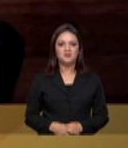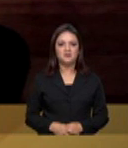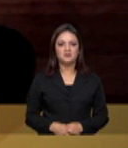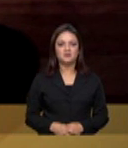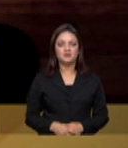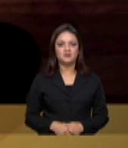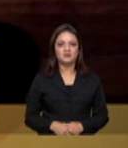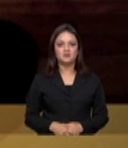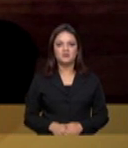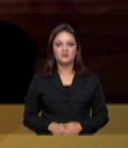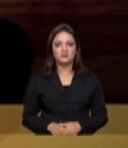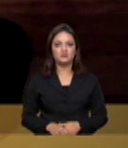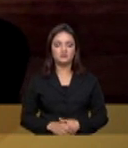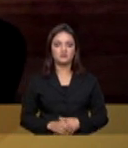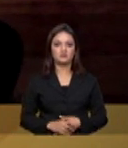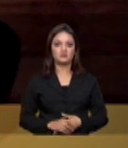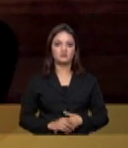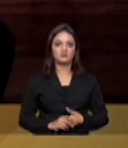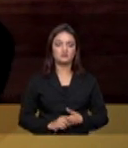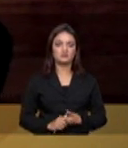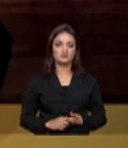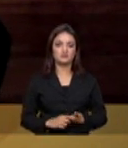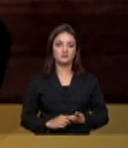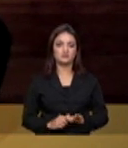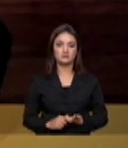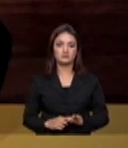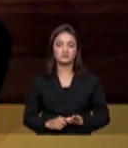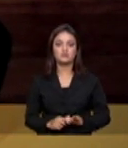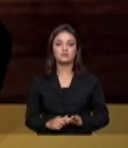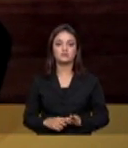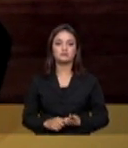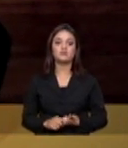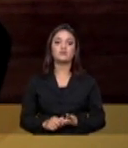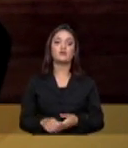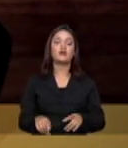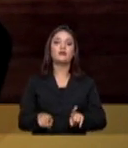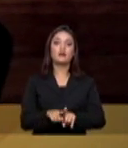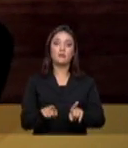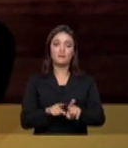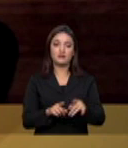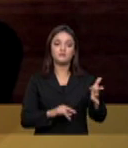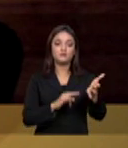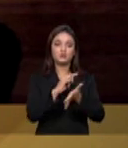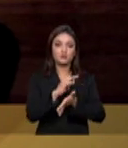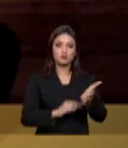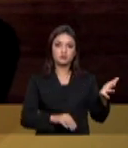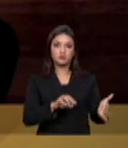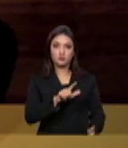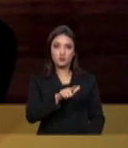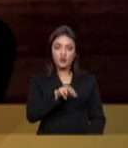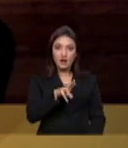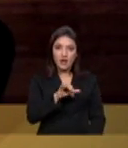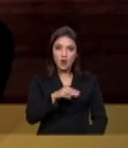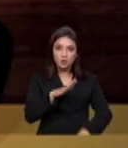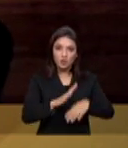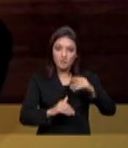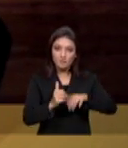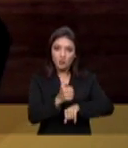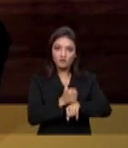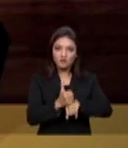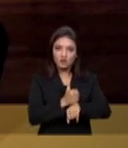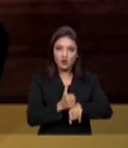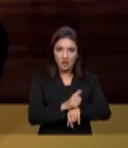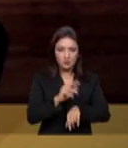1988 considerando ainda também o laudo antropológico no peso do Decreto que antes